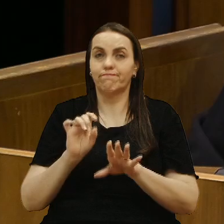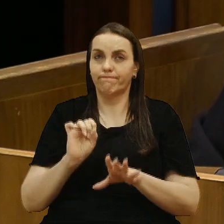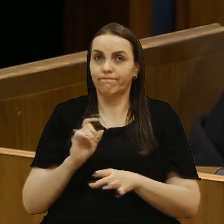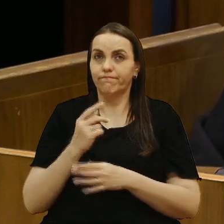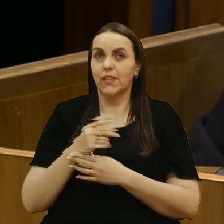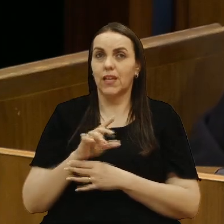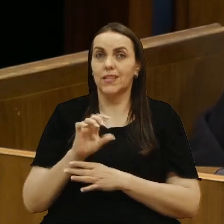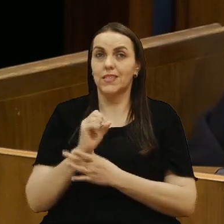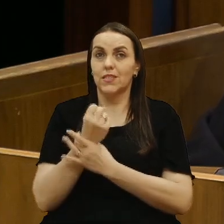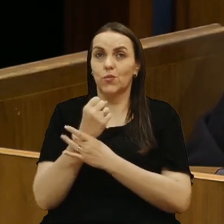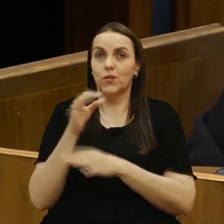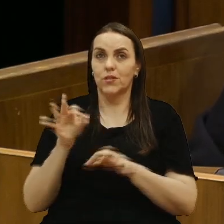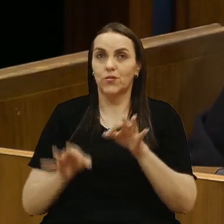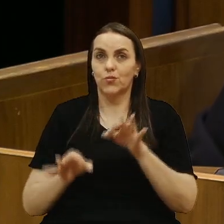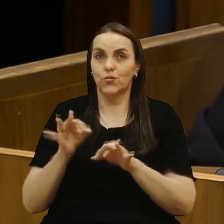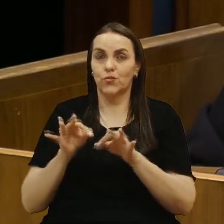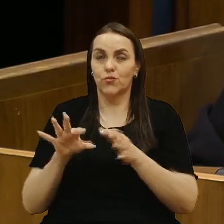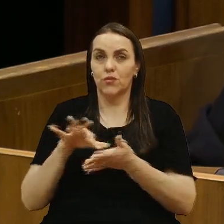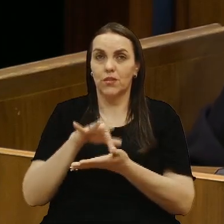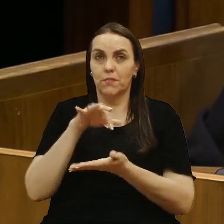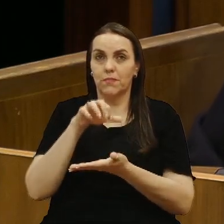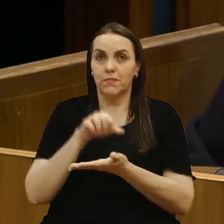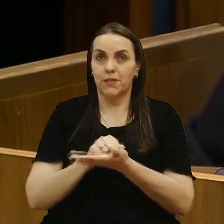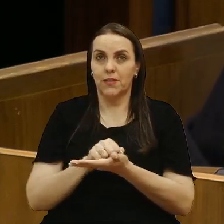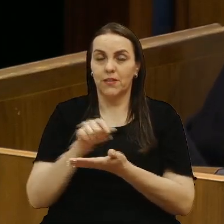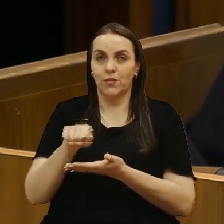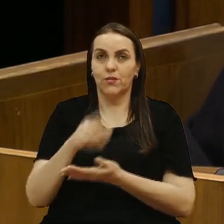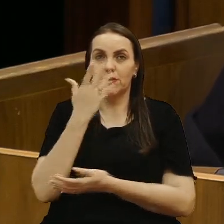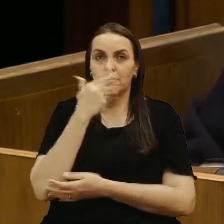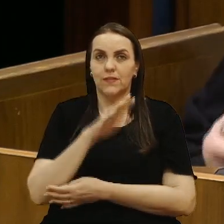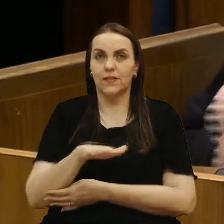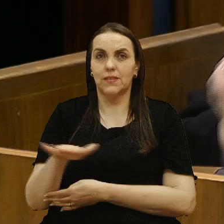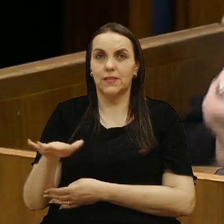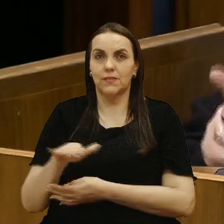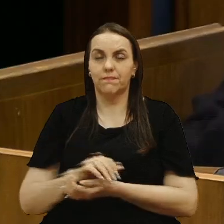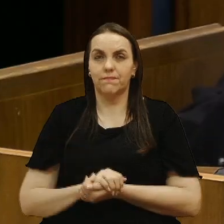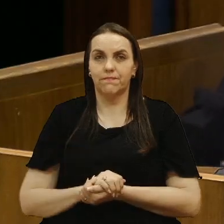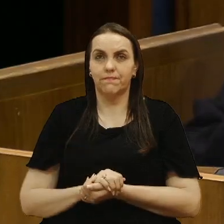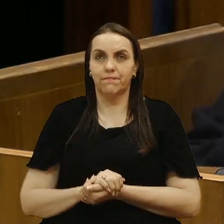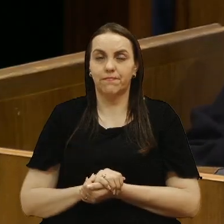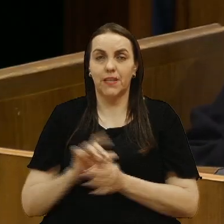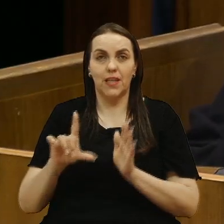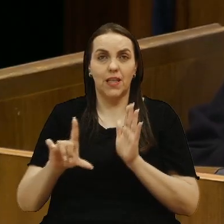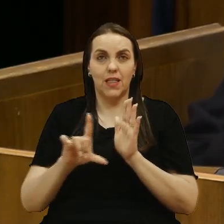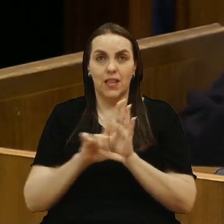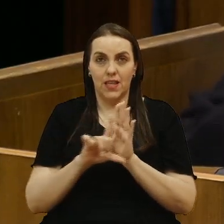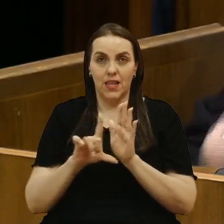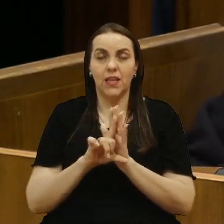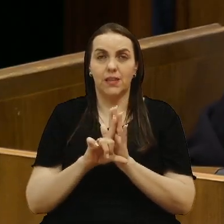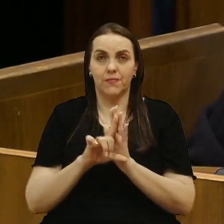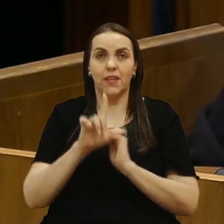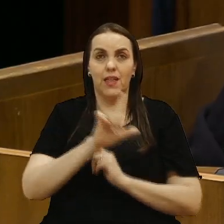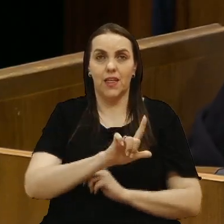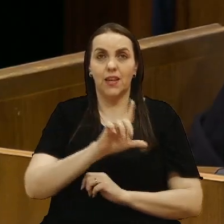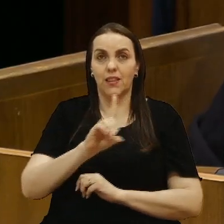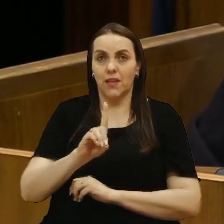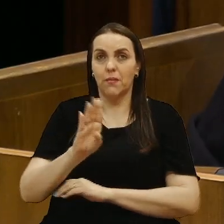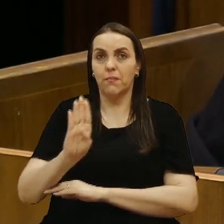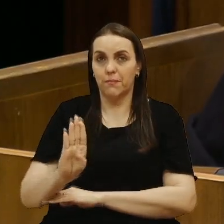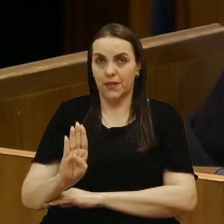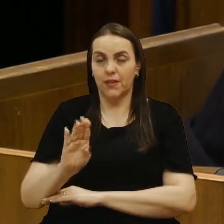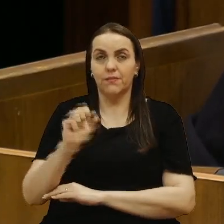segurança jurídica das matrículas dessas crianças. A Lei de Diretrizes e Base